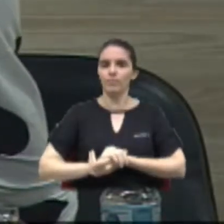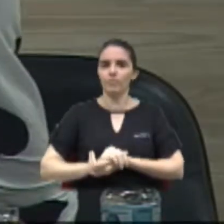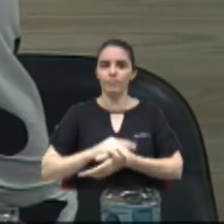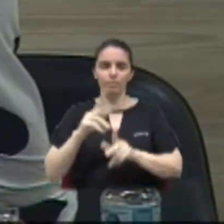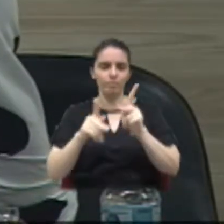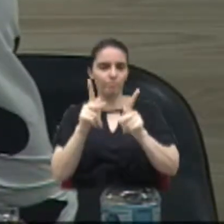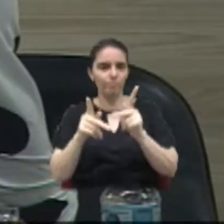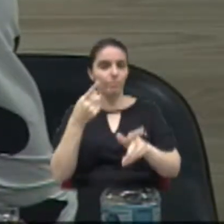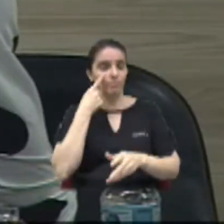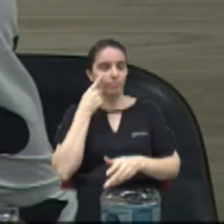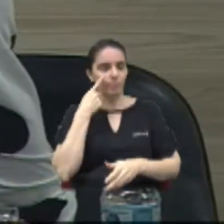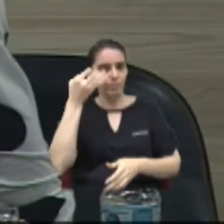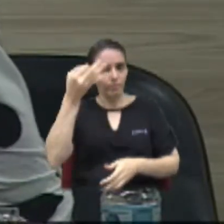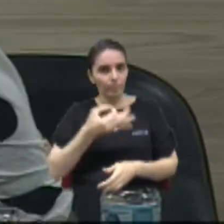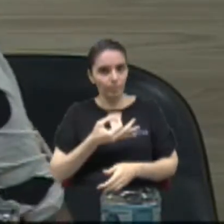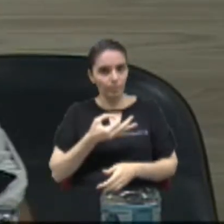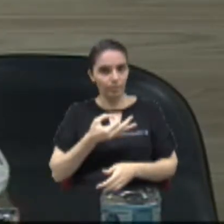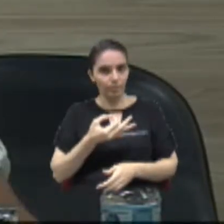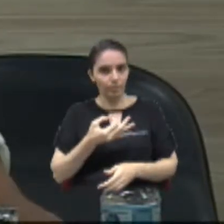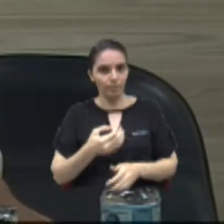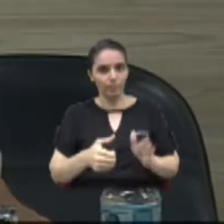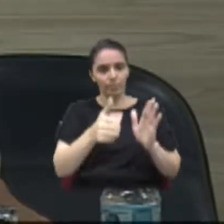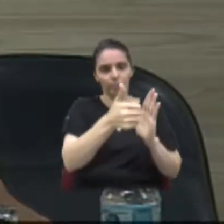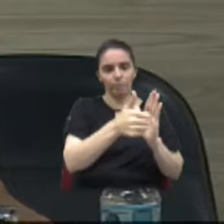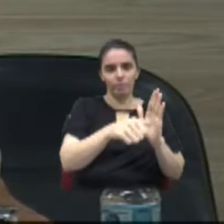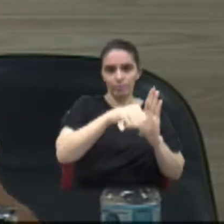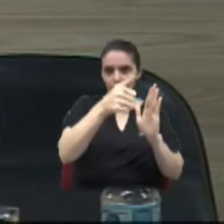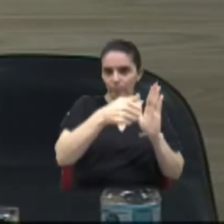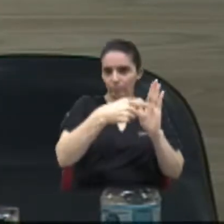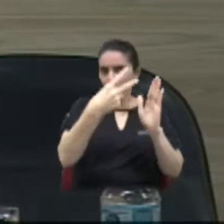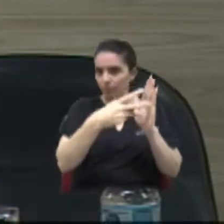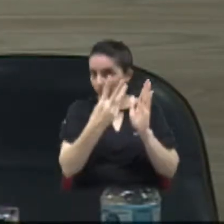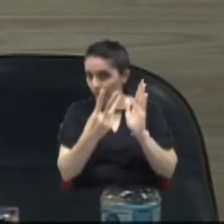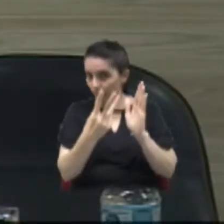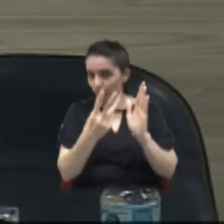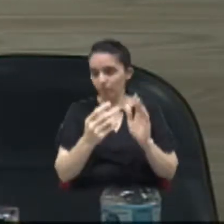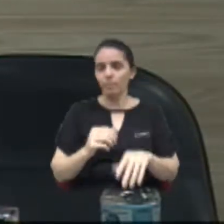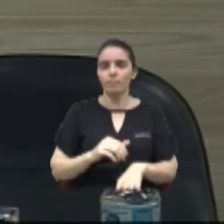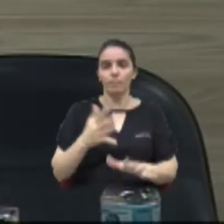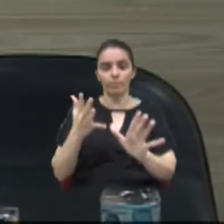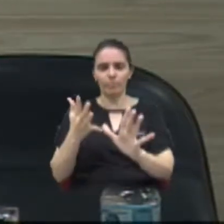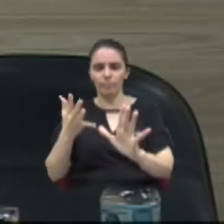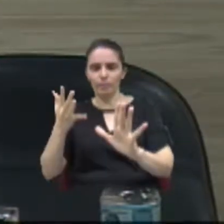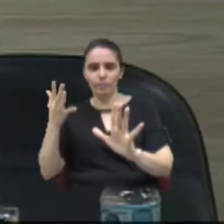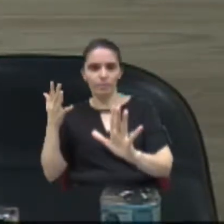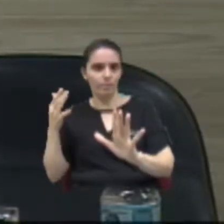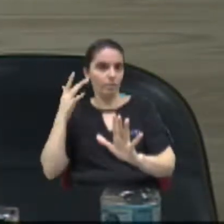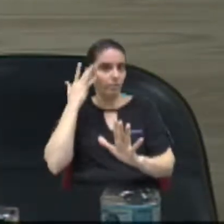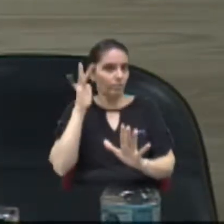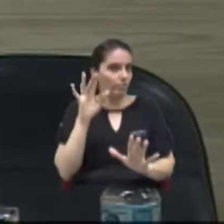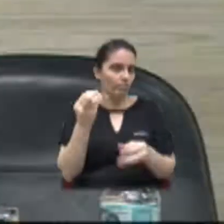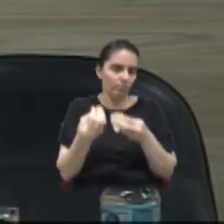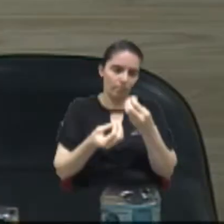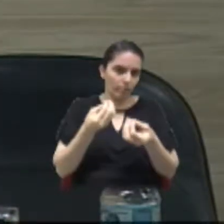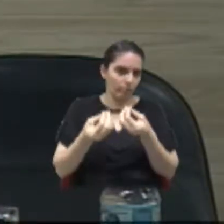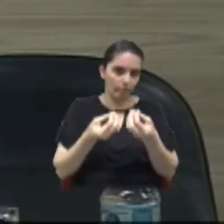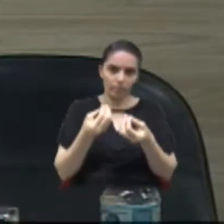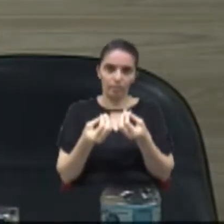se faz toda a parte por exemplo, se é do programa Minha Casa Minha Vida, há diferenciações, mas isso a